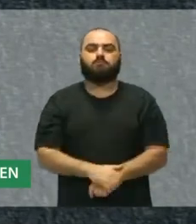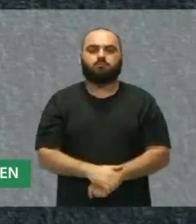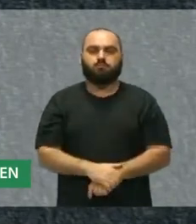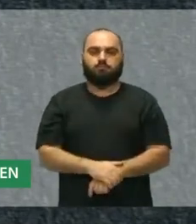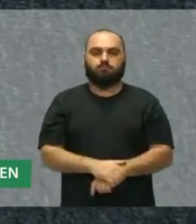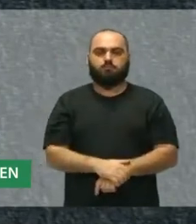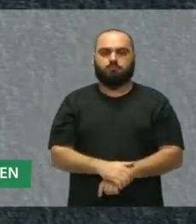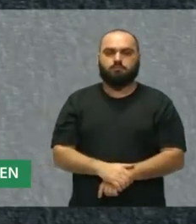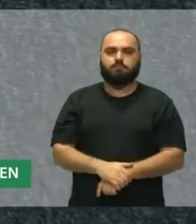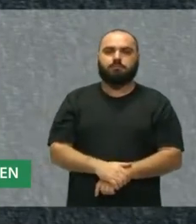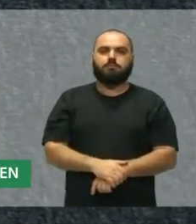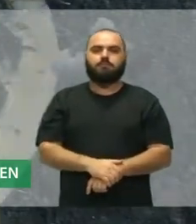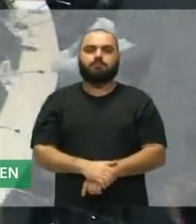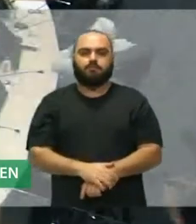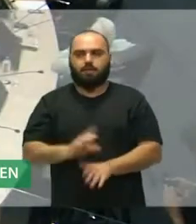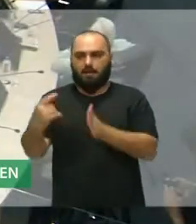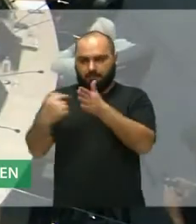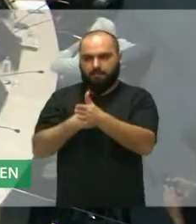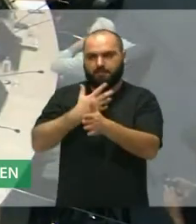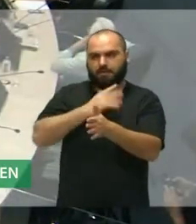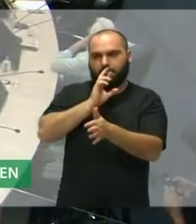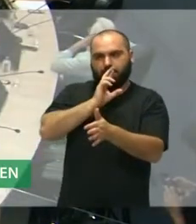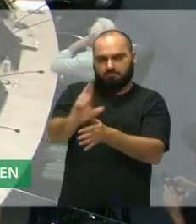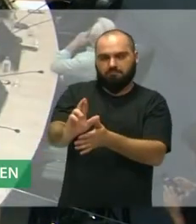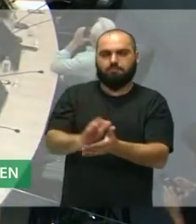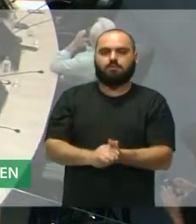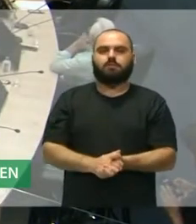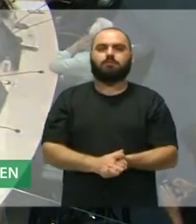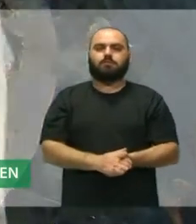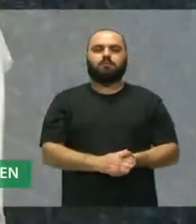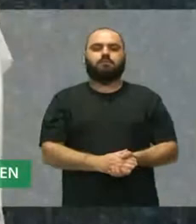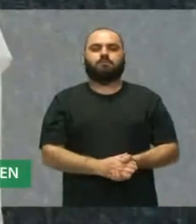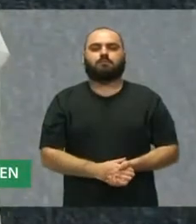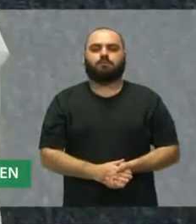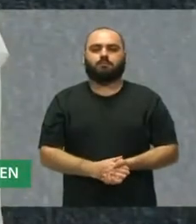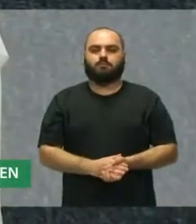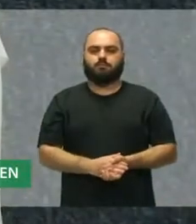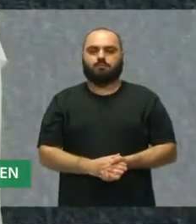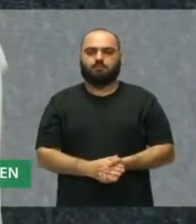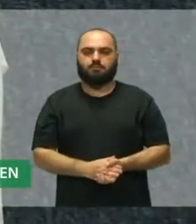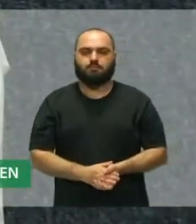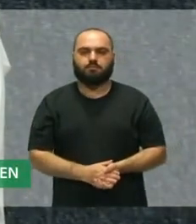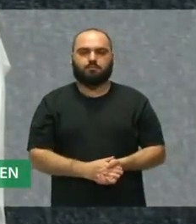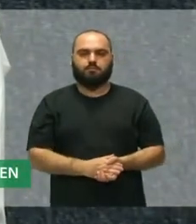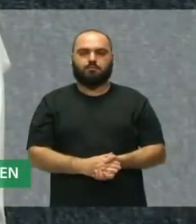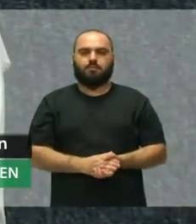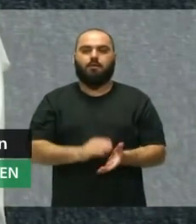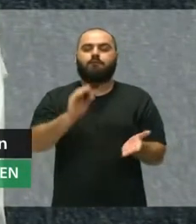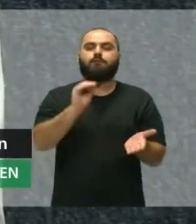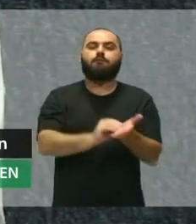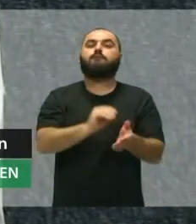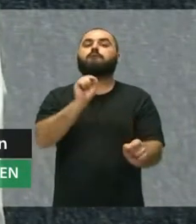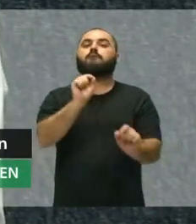Vai perguntar, então já vou antecipar uma pergunta, uma resposta. Na verdade,